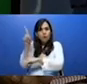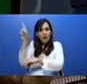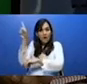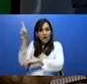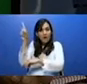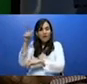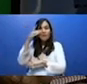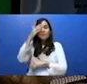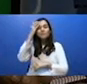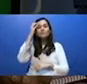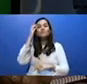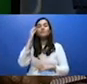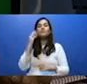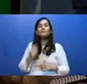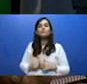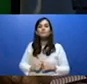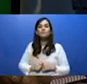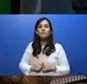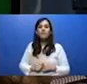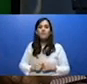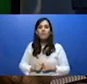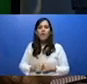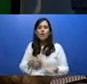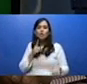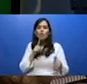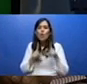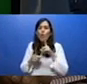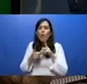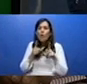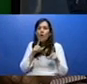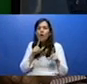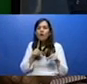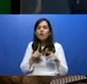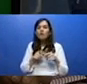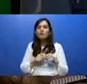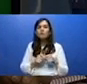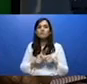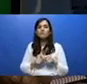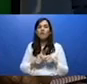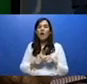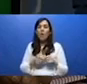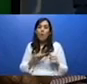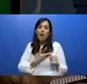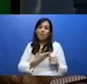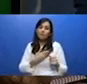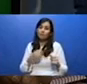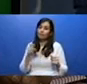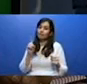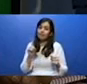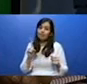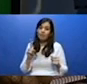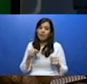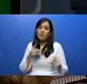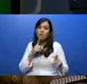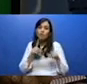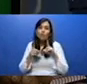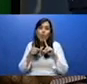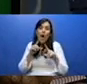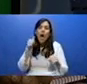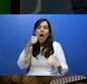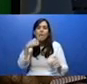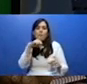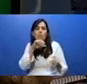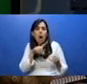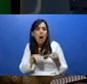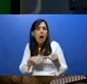atividade 2, e nós vamos discutir com seus colegas, nós não podemos discutir, né, com coleguinha, mas você pode discutir com a mamãe, com o